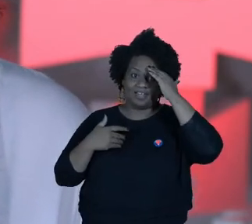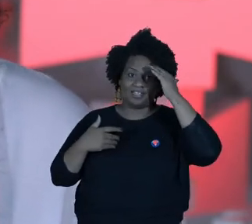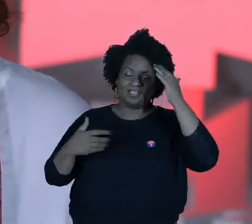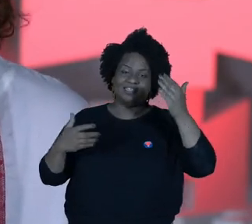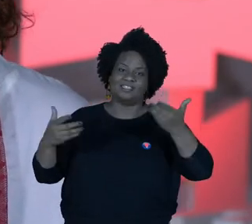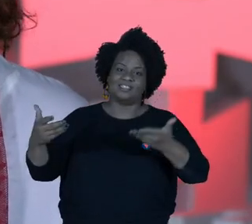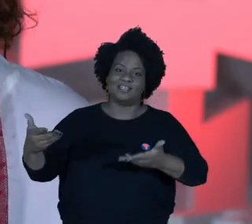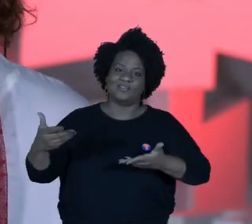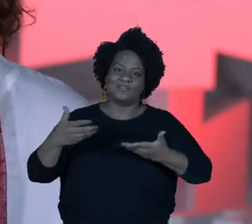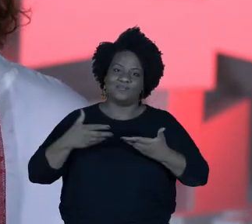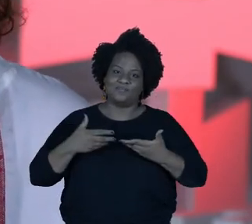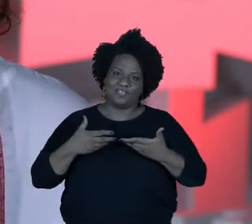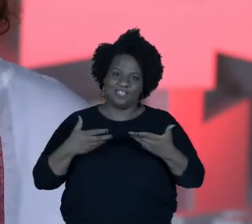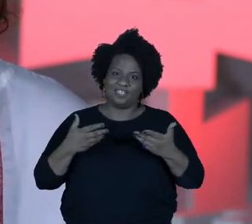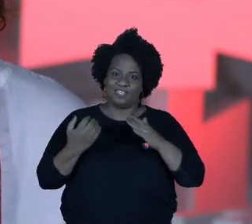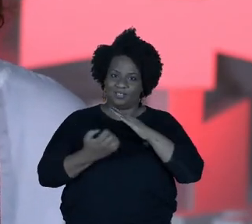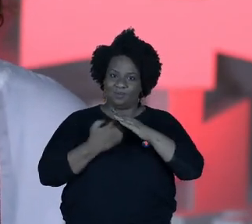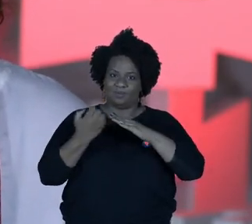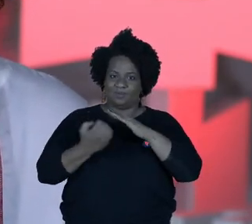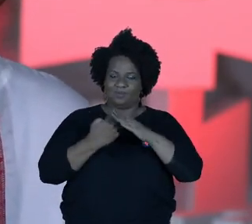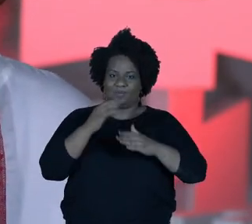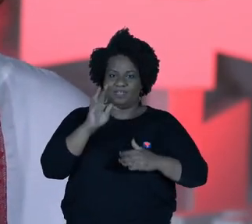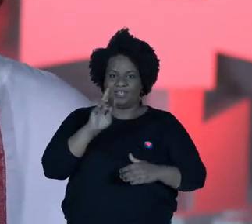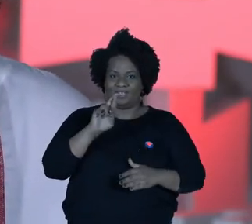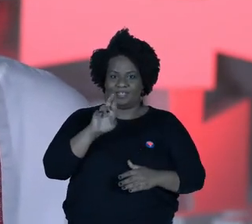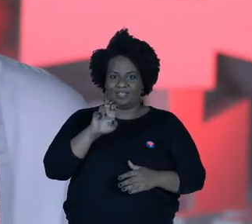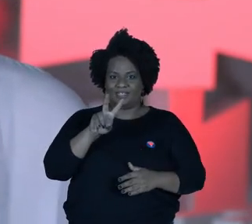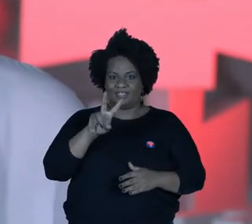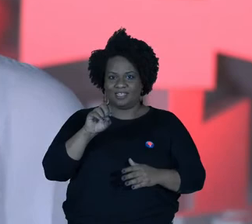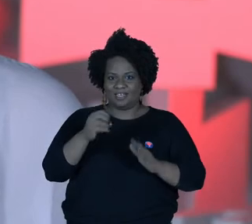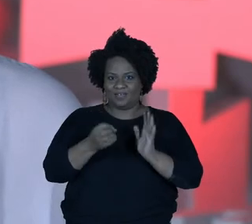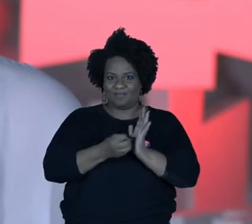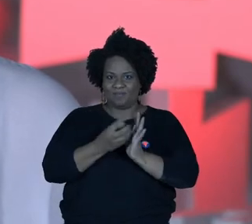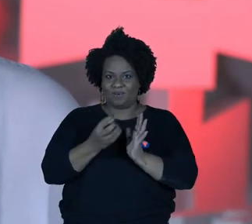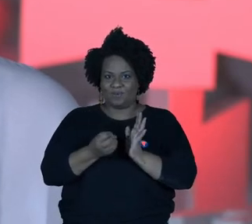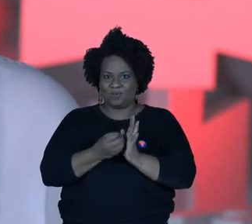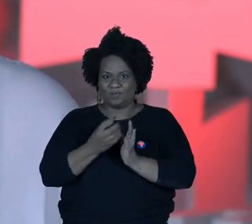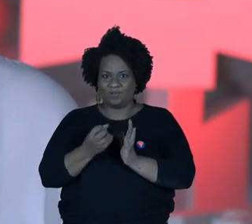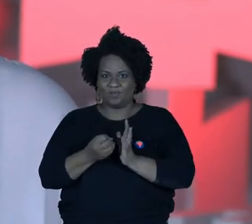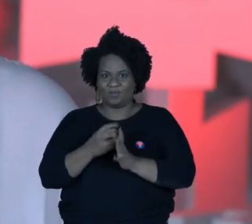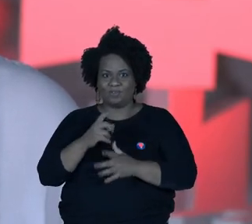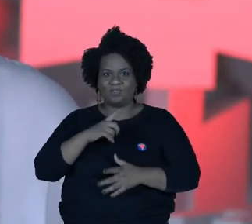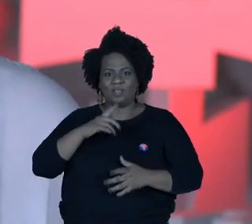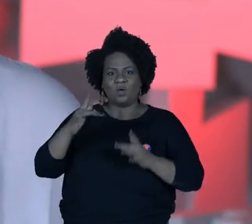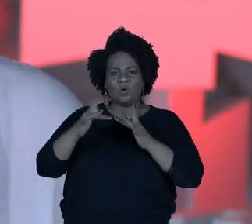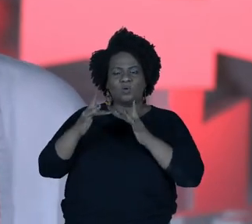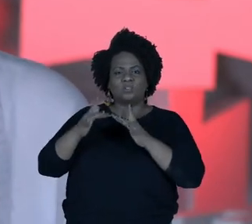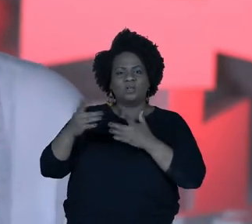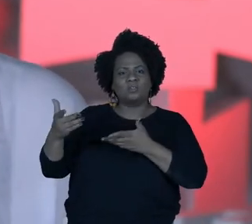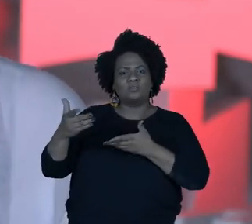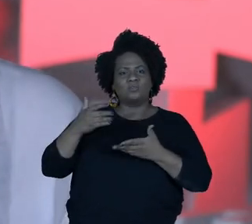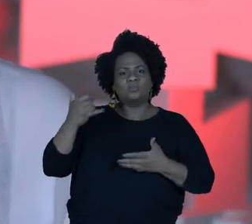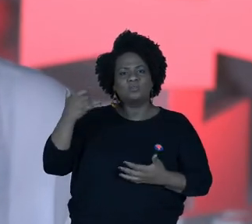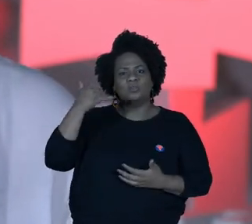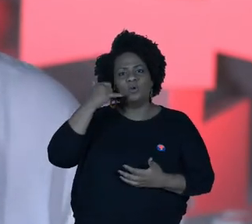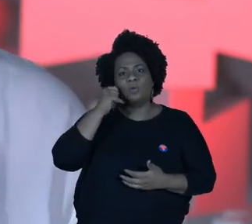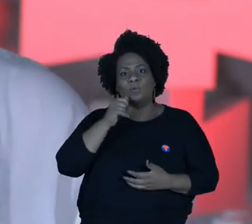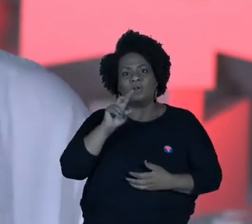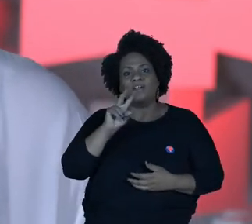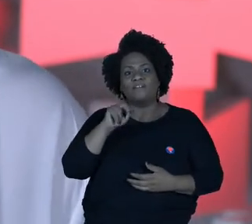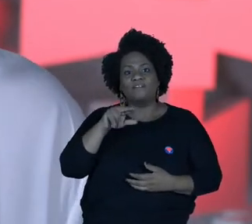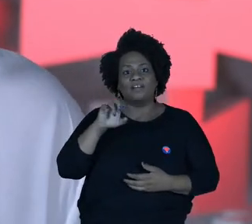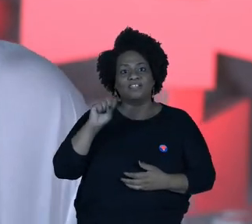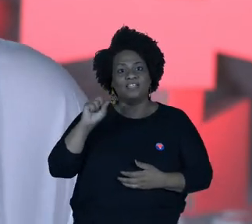convite à Trevo Produções. Meu contato na Trevo foi Vanessa. Depois descobri que ela foi minha aluna.